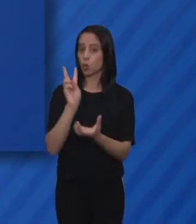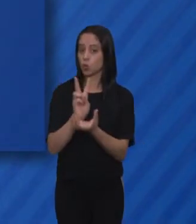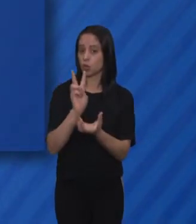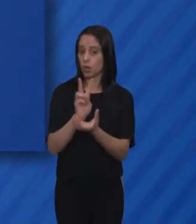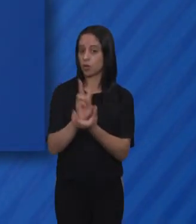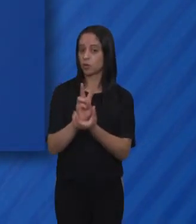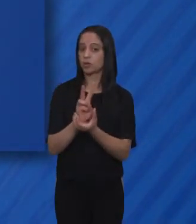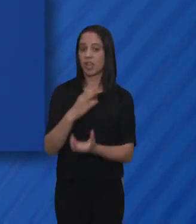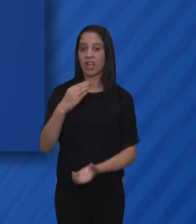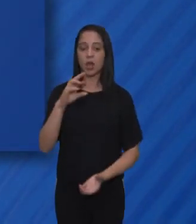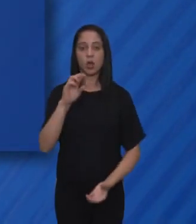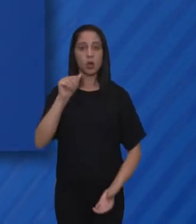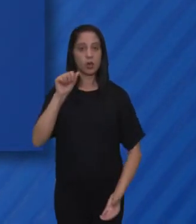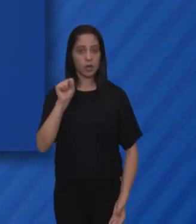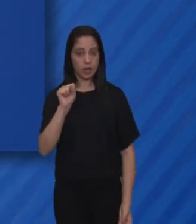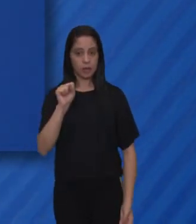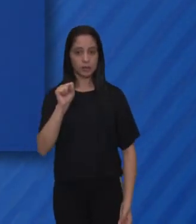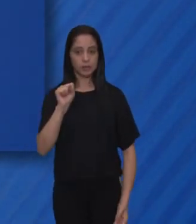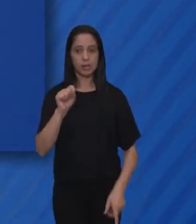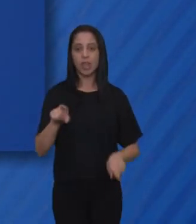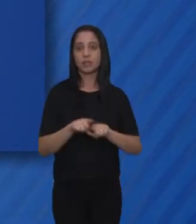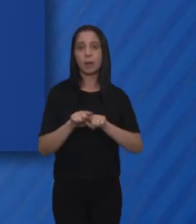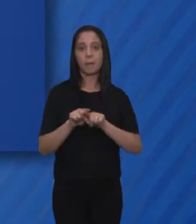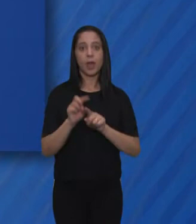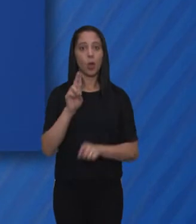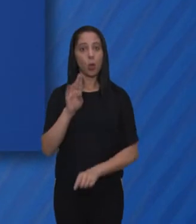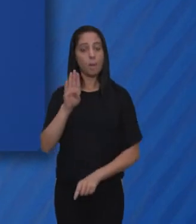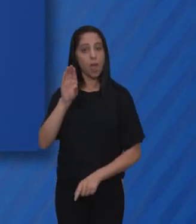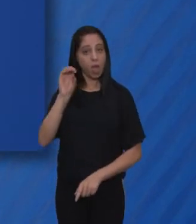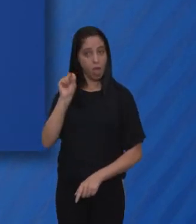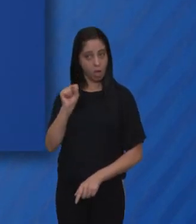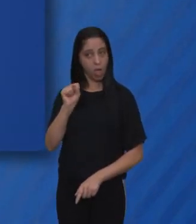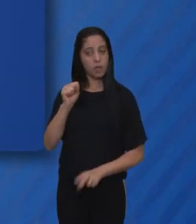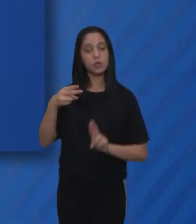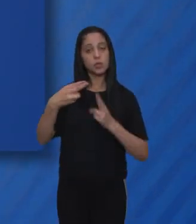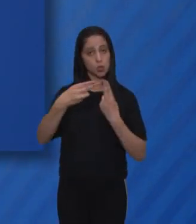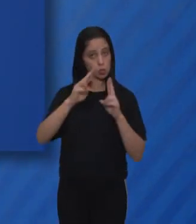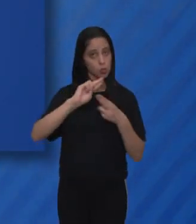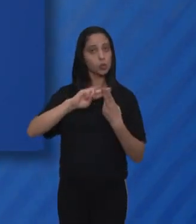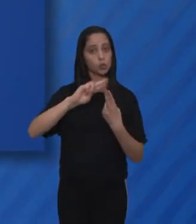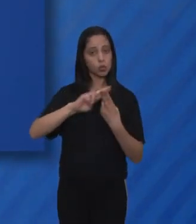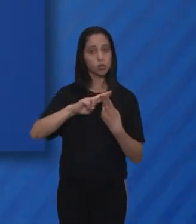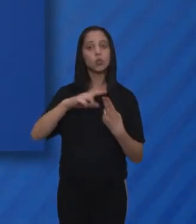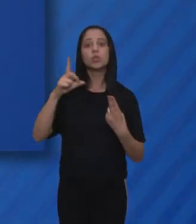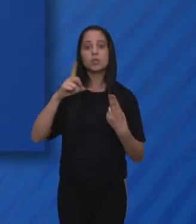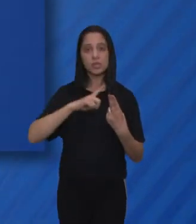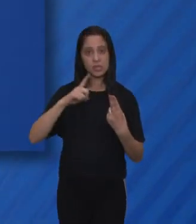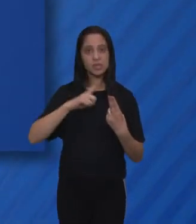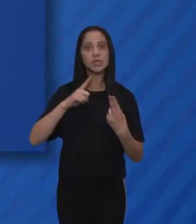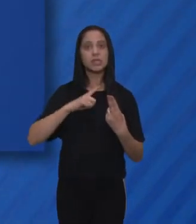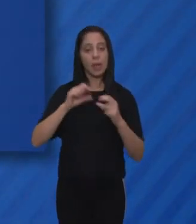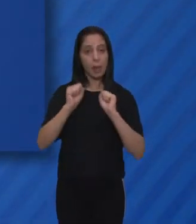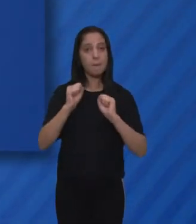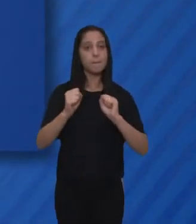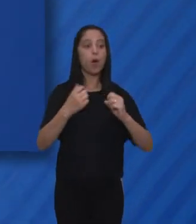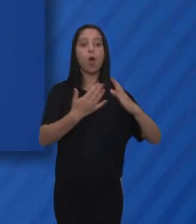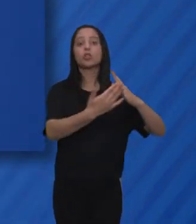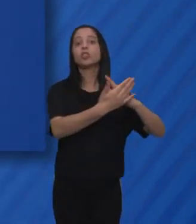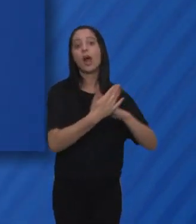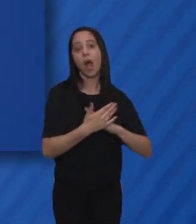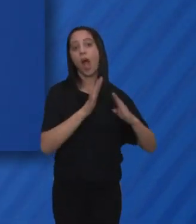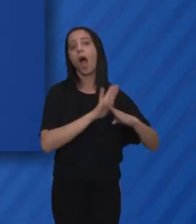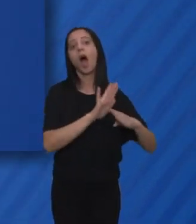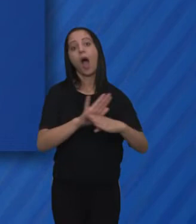conselhos tutelares o Cras eo creas ou até mesmo as unidades básicas de saúde possuem caminhos para garantir